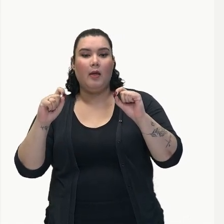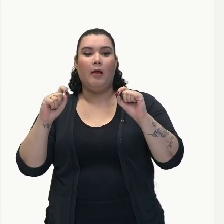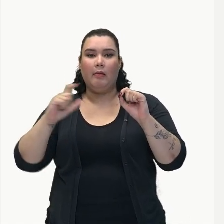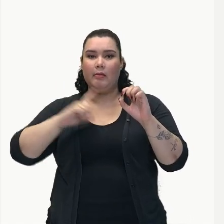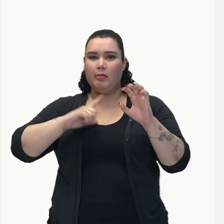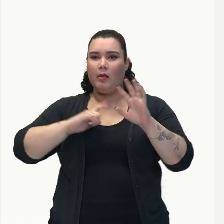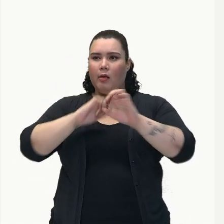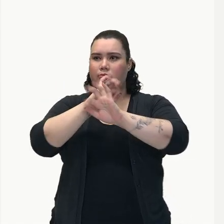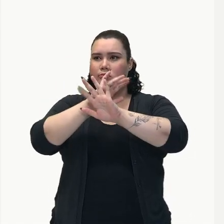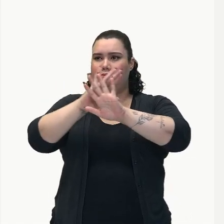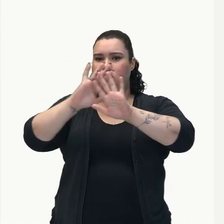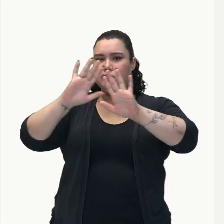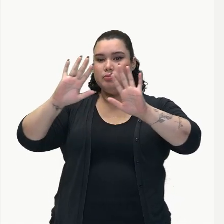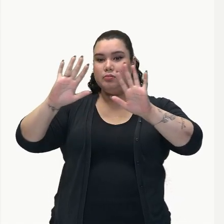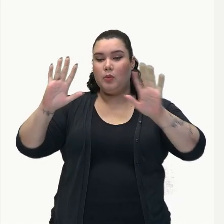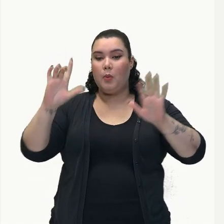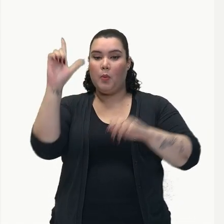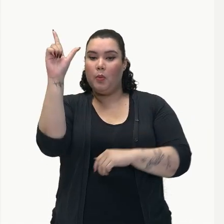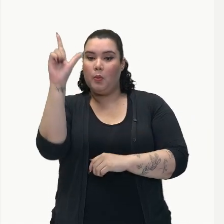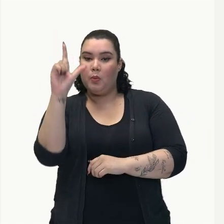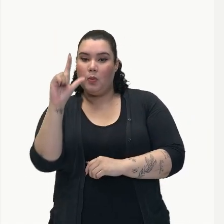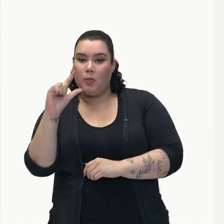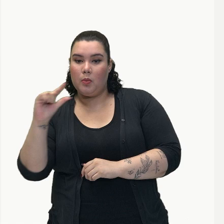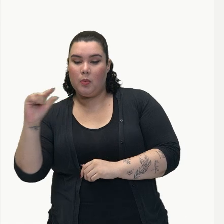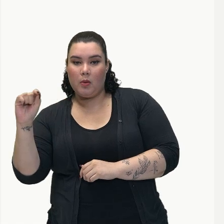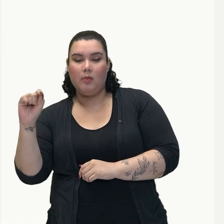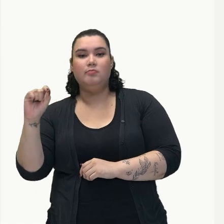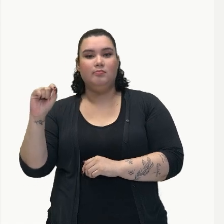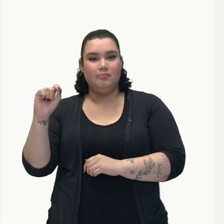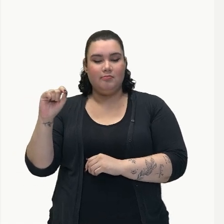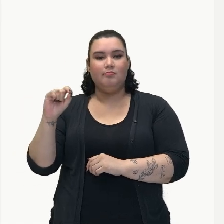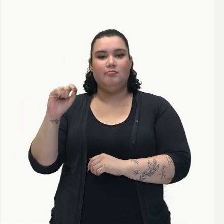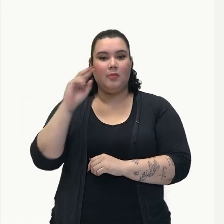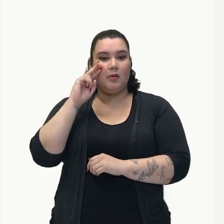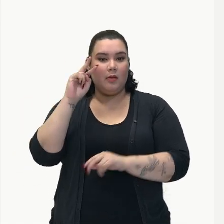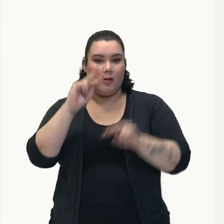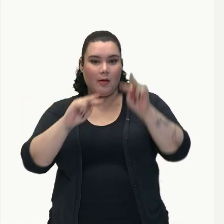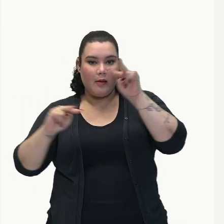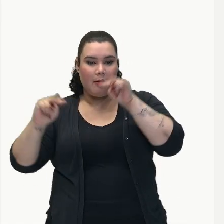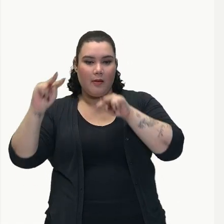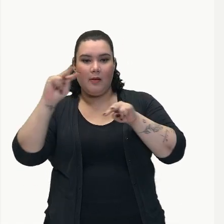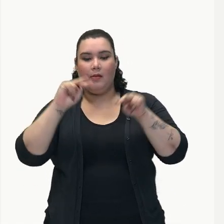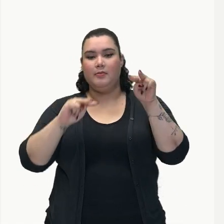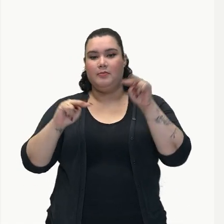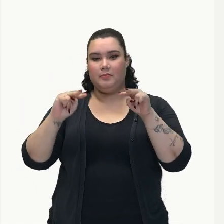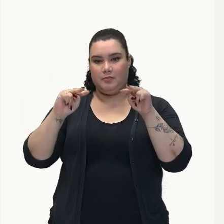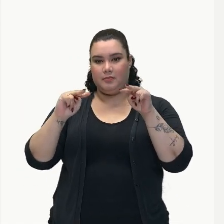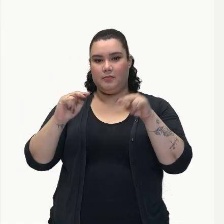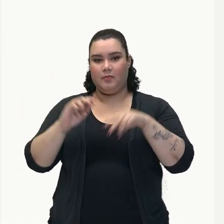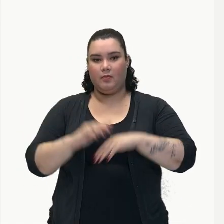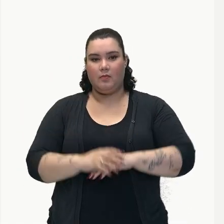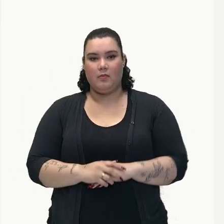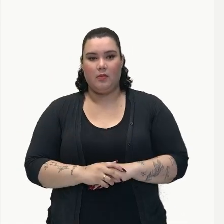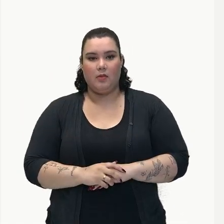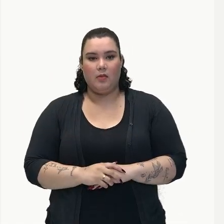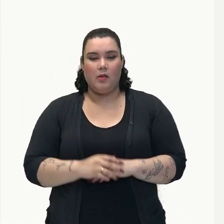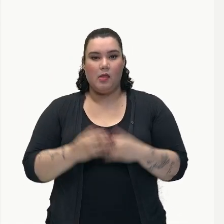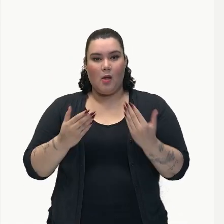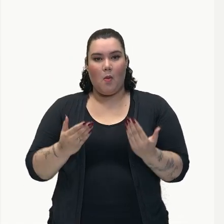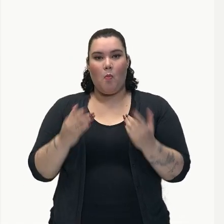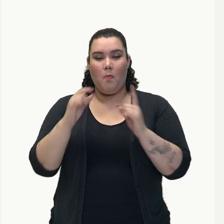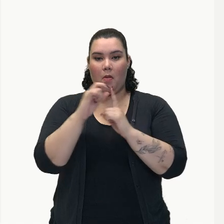apagadinho, mas ela está aí. A lua. Por isso que aqui aparece esse nome, olha,